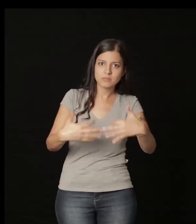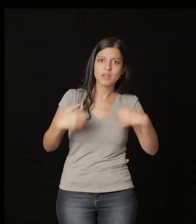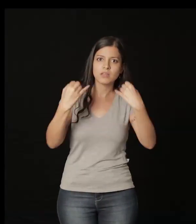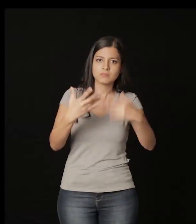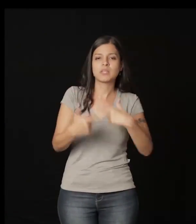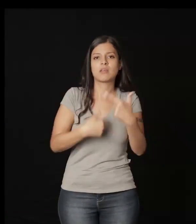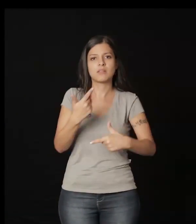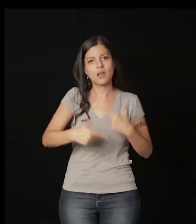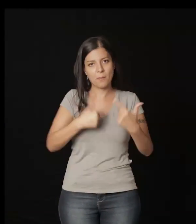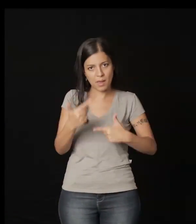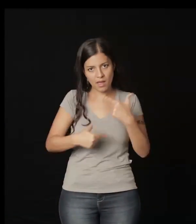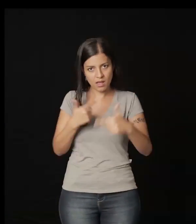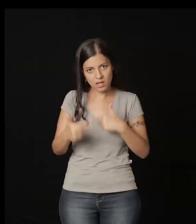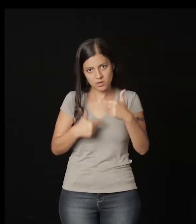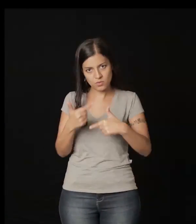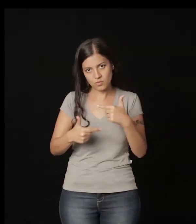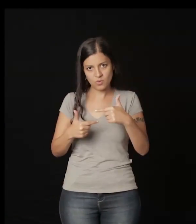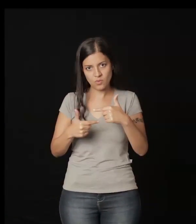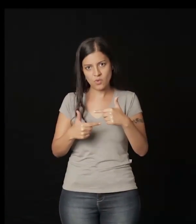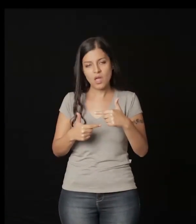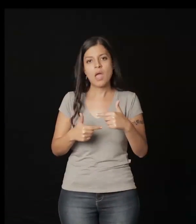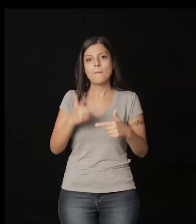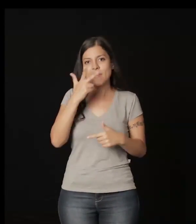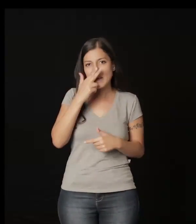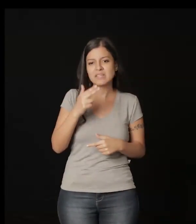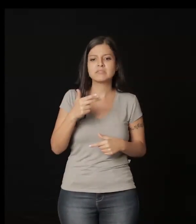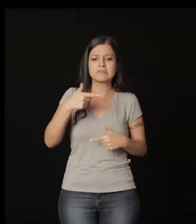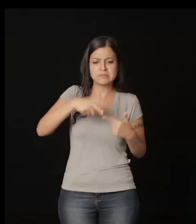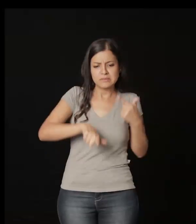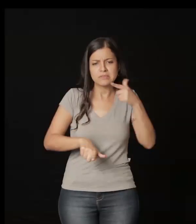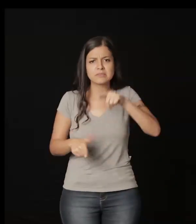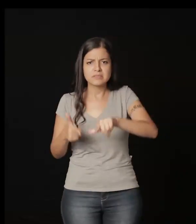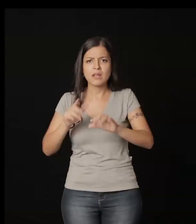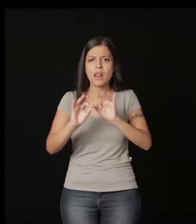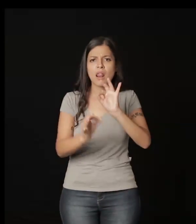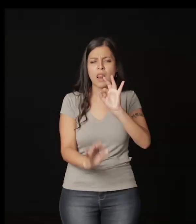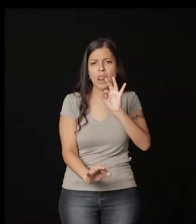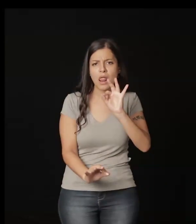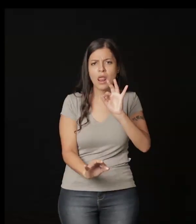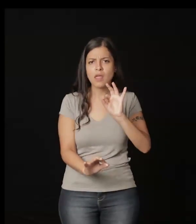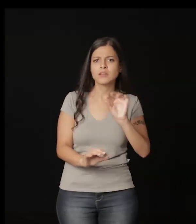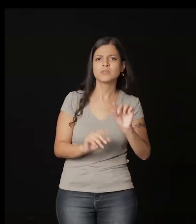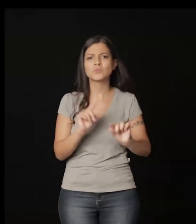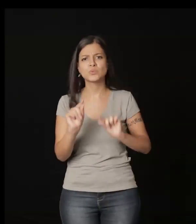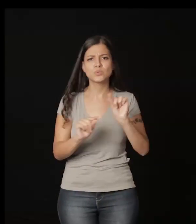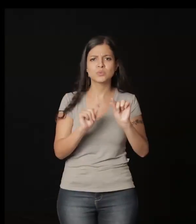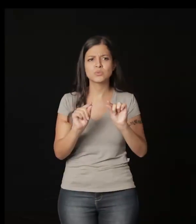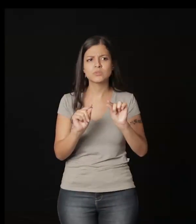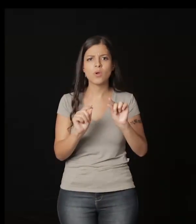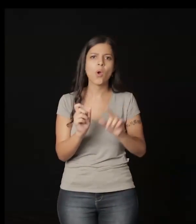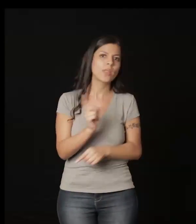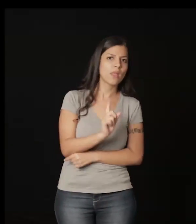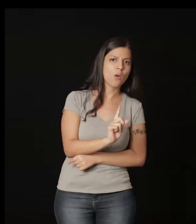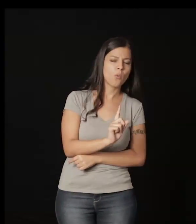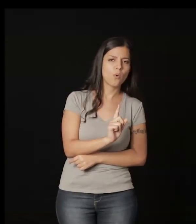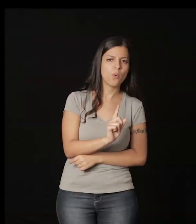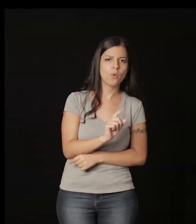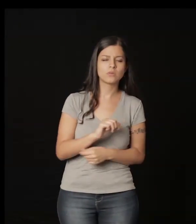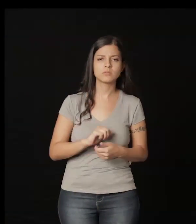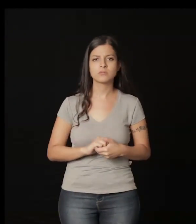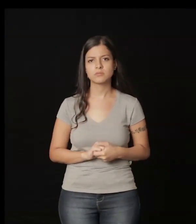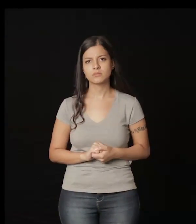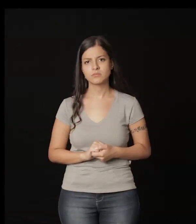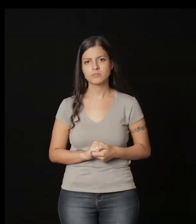demais o trabalho, ou você fica, o trabalho fica retórico ou não retórico. E essa questão